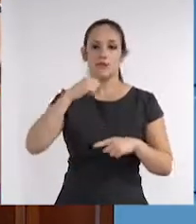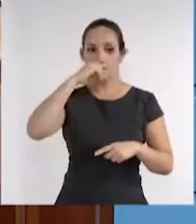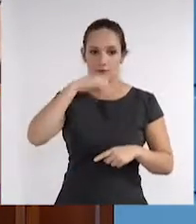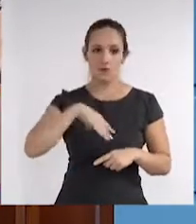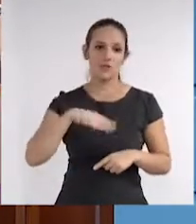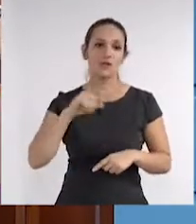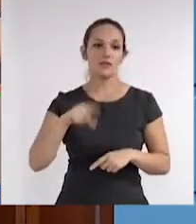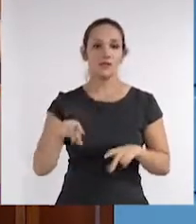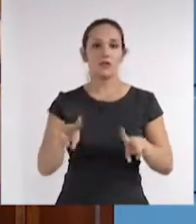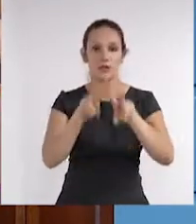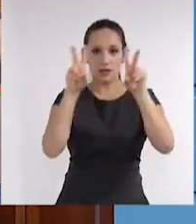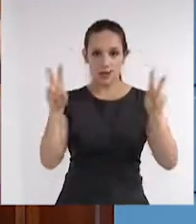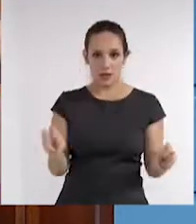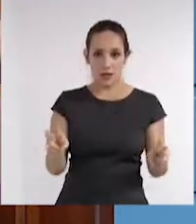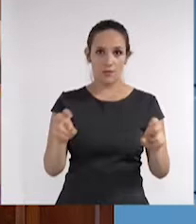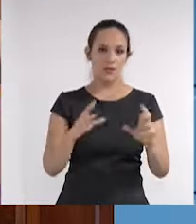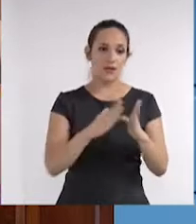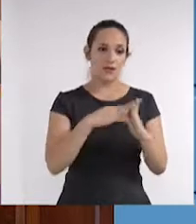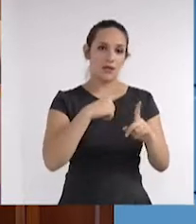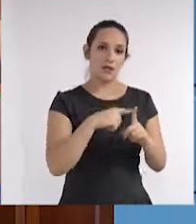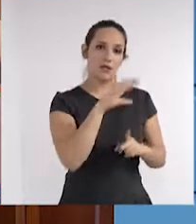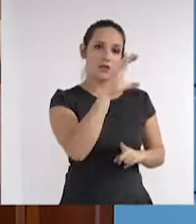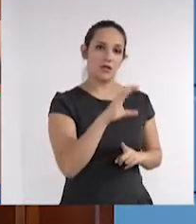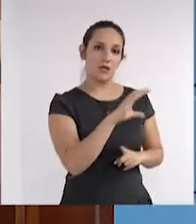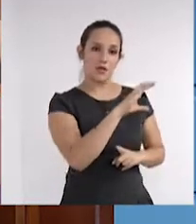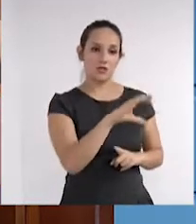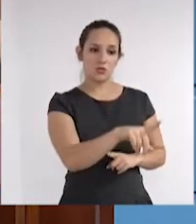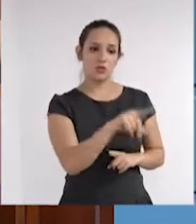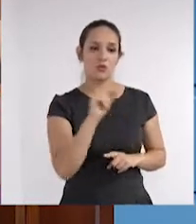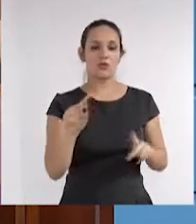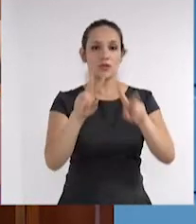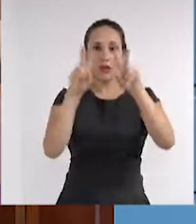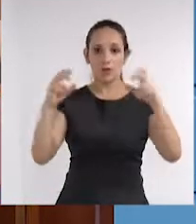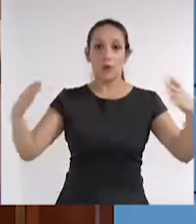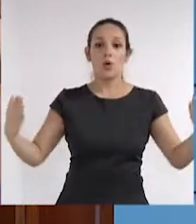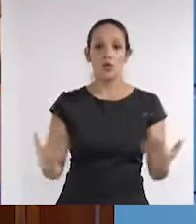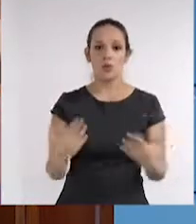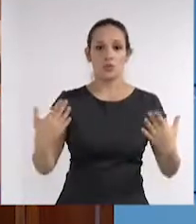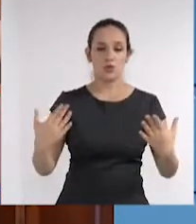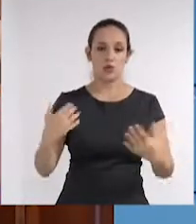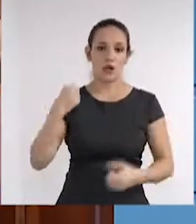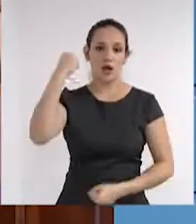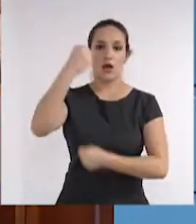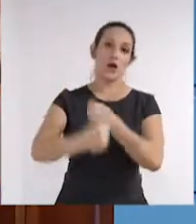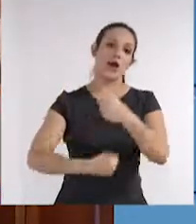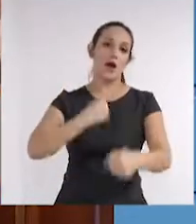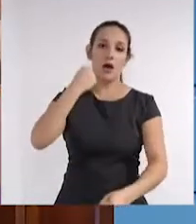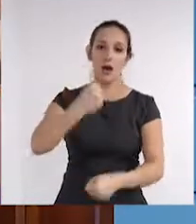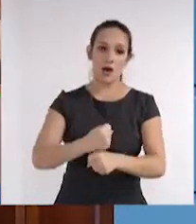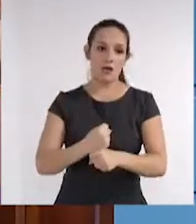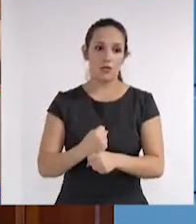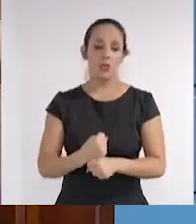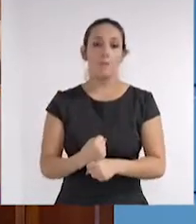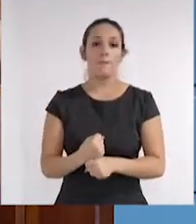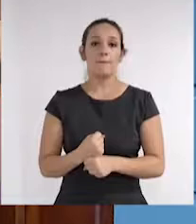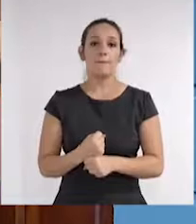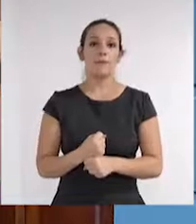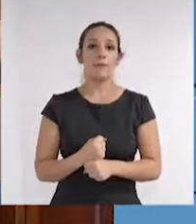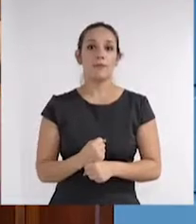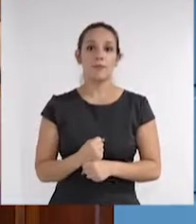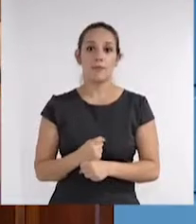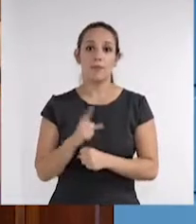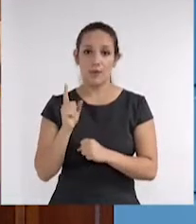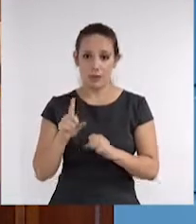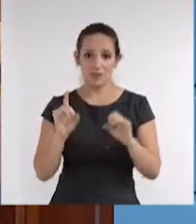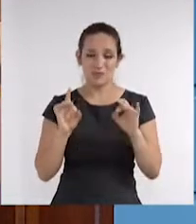É um tema escolhido pela Igreja Católica esse ano para a campanha da fraternidade, um